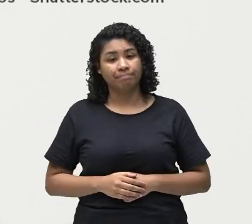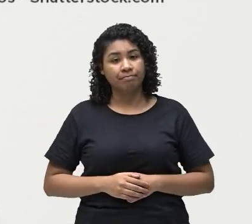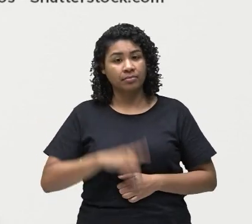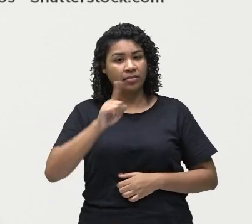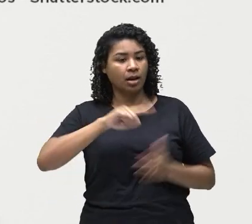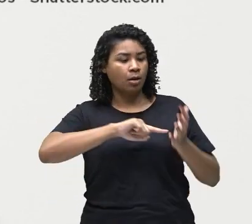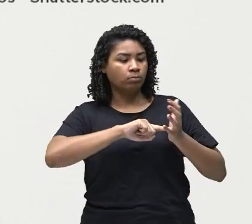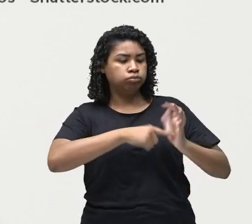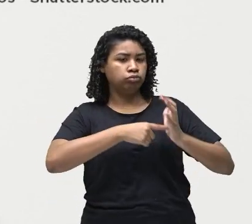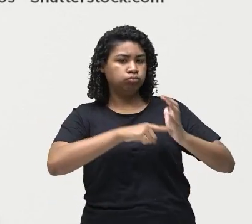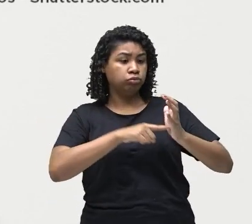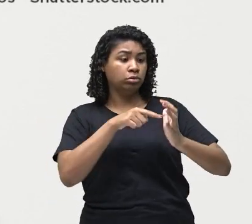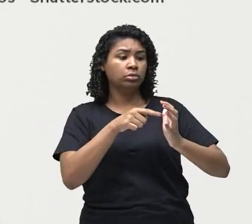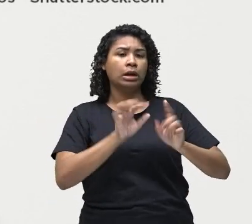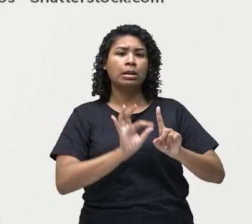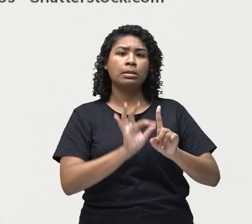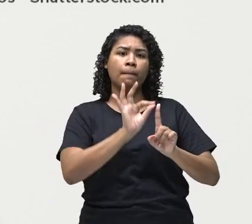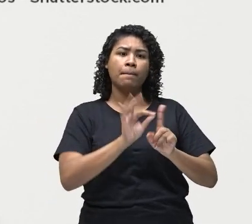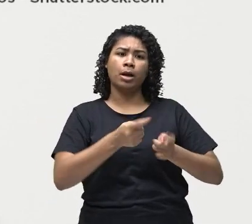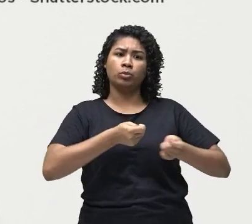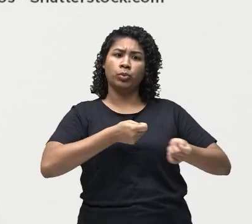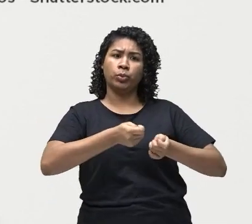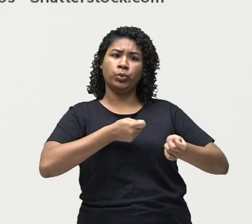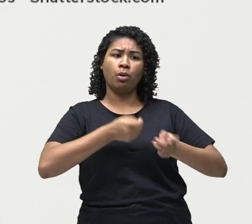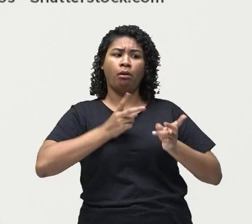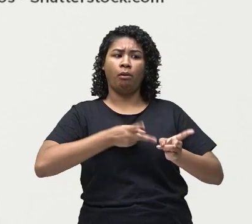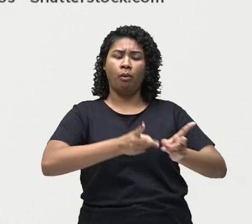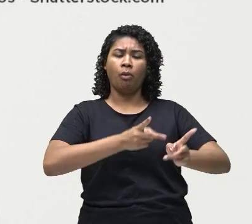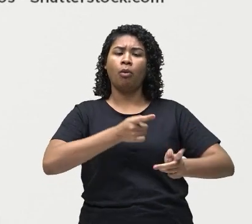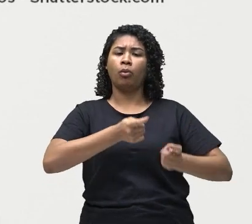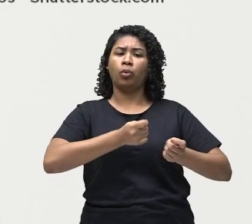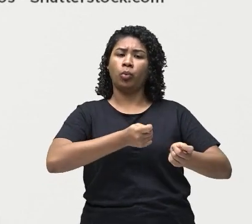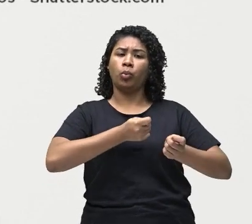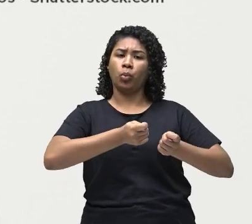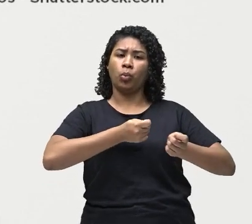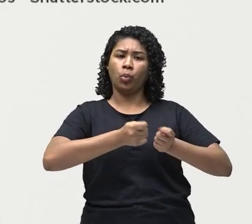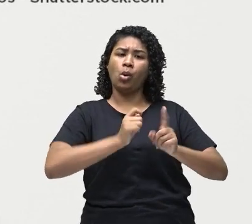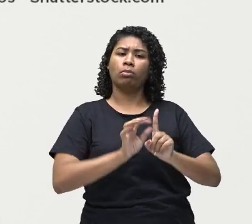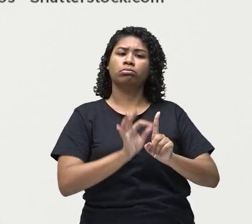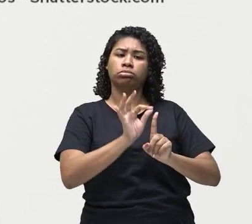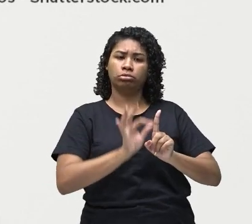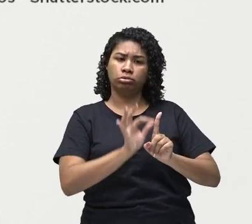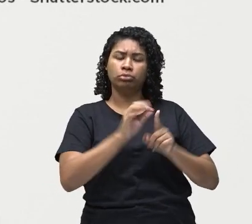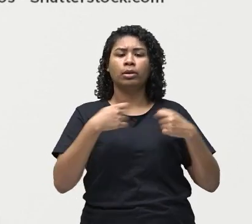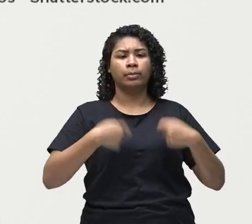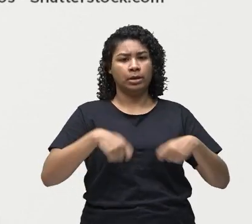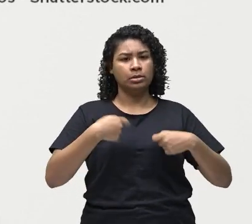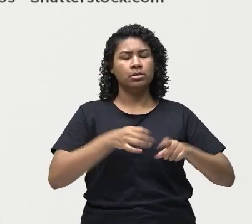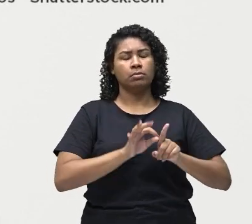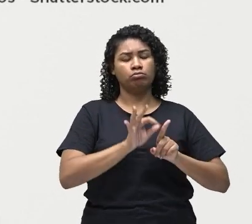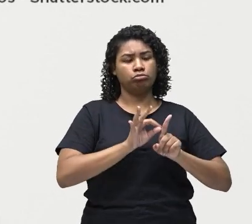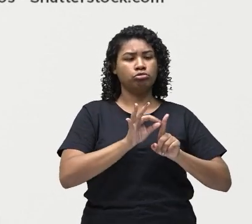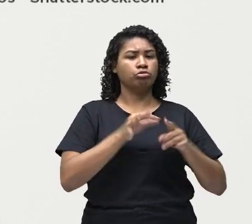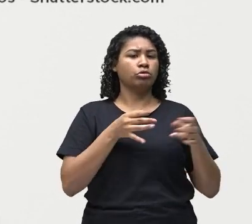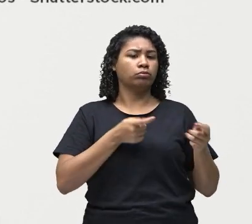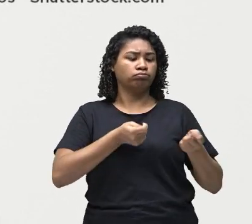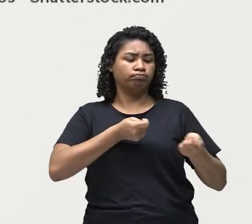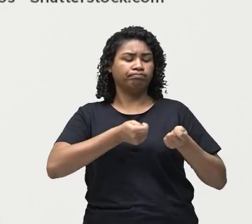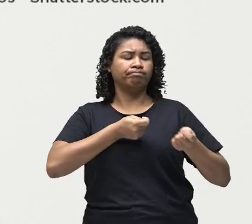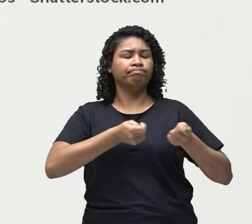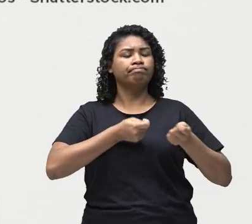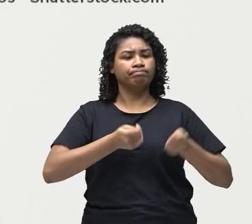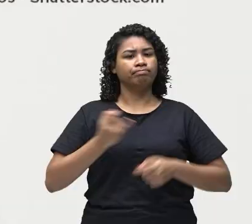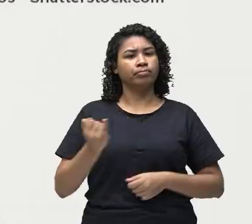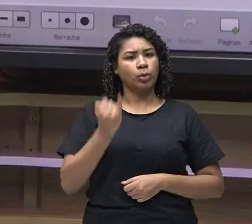resfriar o motor e garantir que ele continue funcionando então é para manter uma temperatura ideal ali